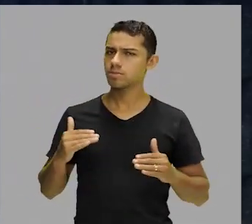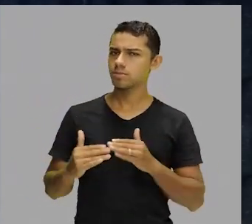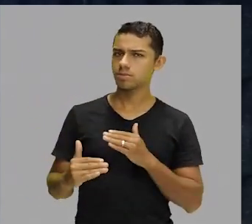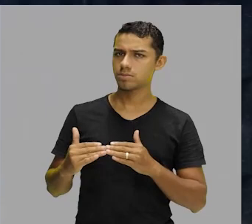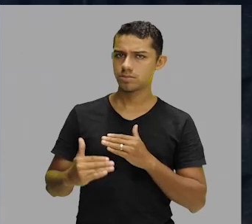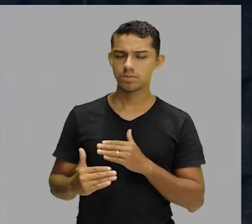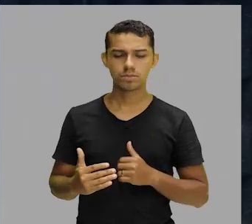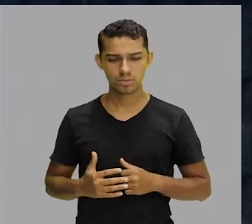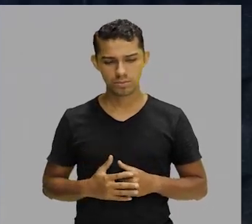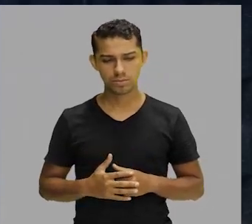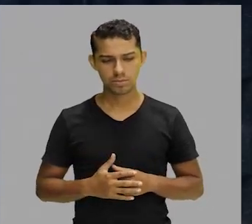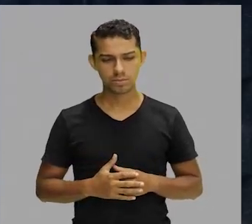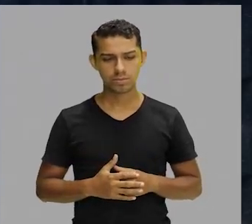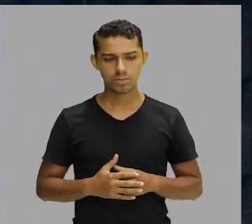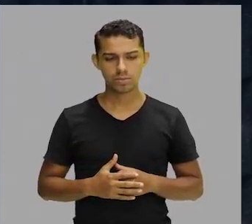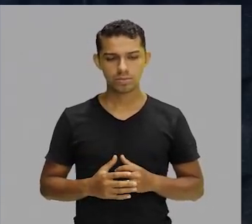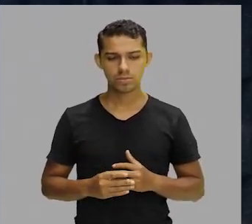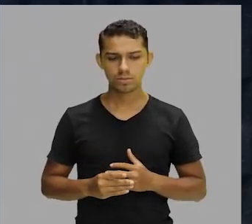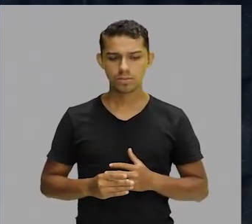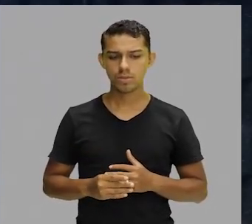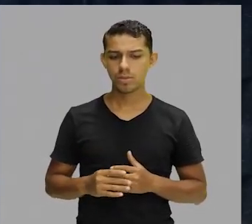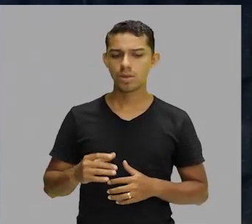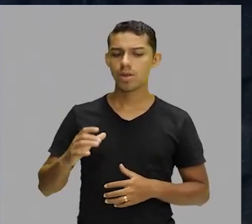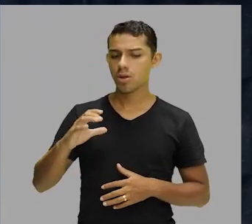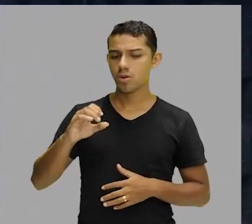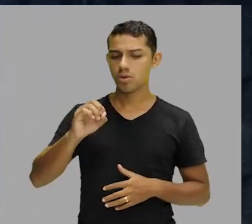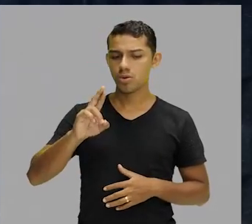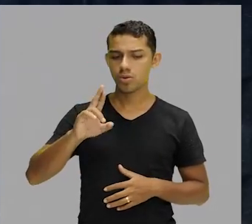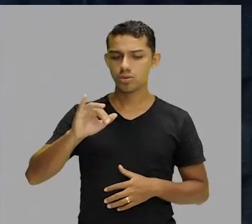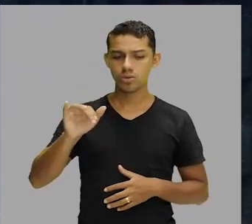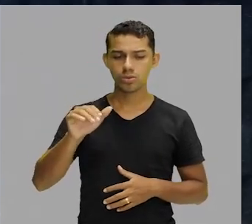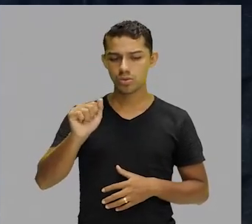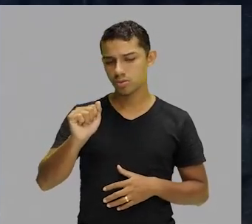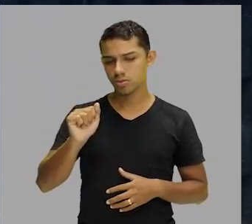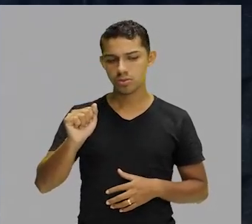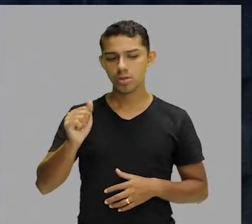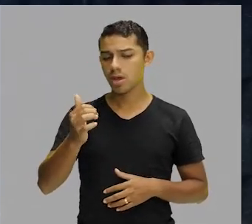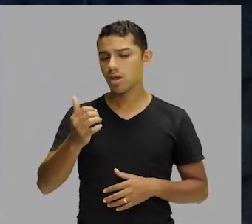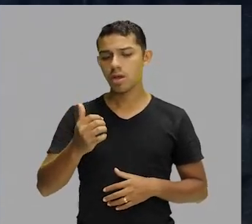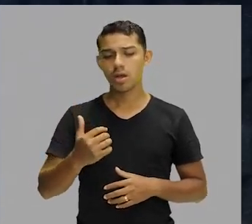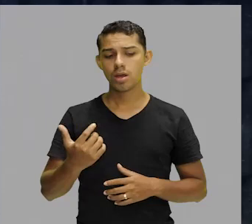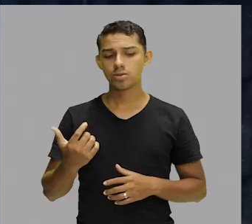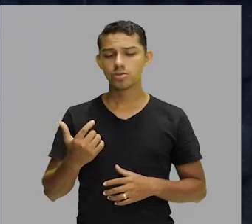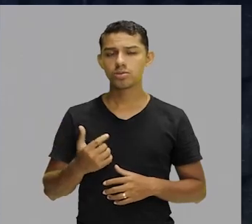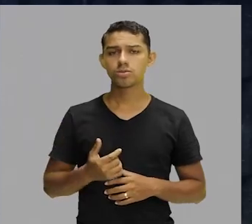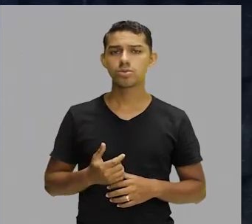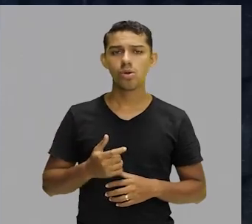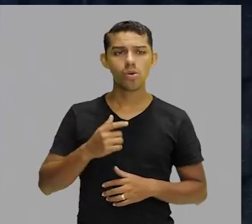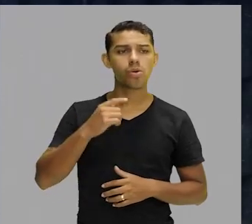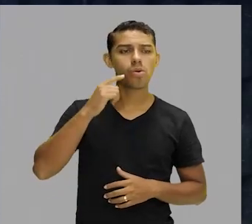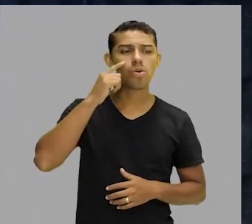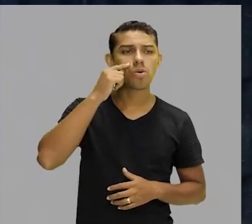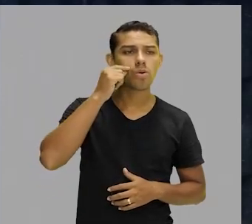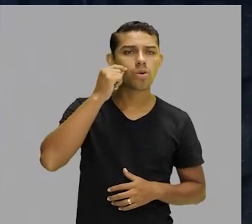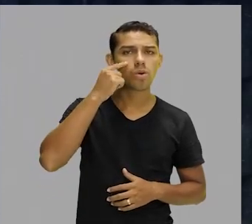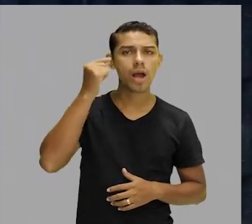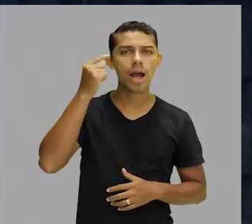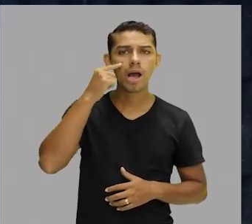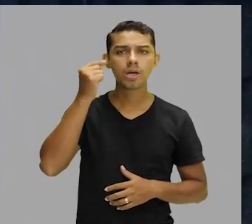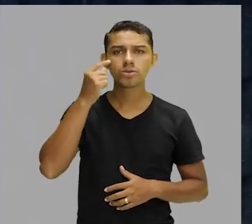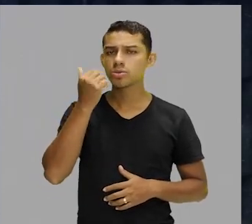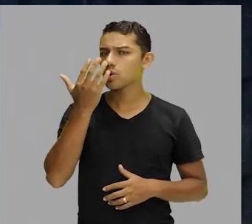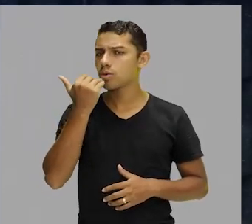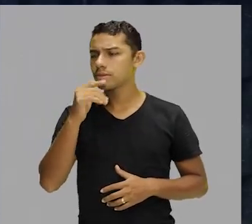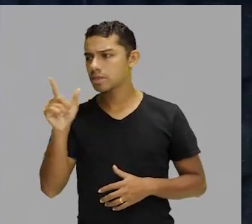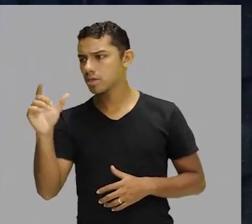incoerência, né? A coruja se alimentando do besouro, o rato se alimentando da coruja. Então, a letra B está